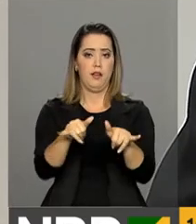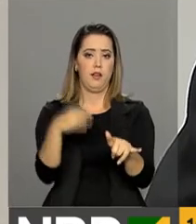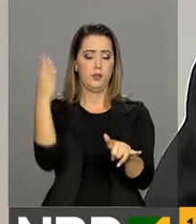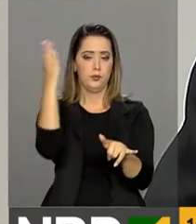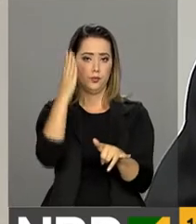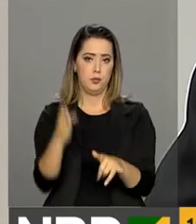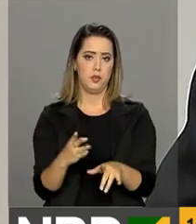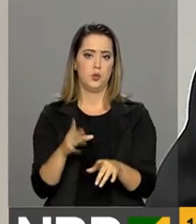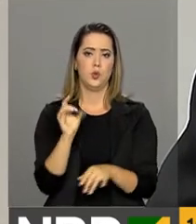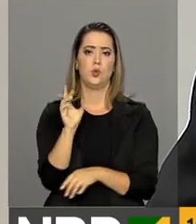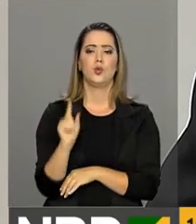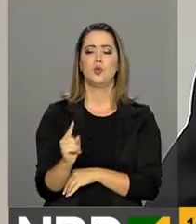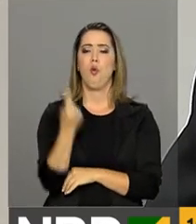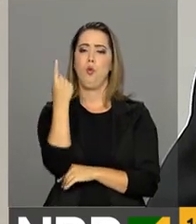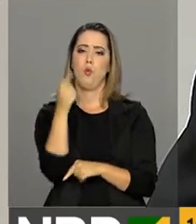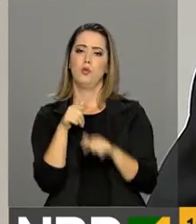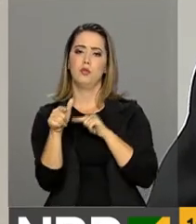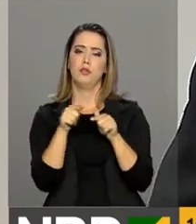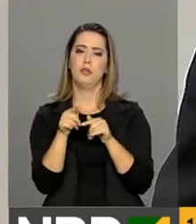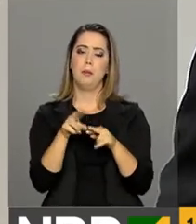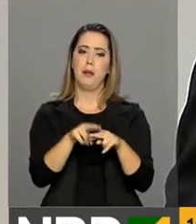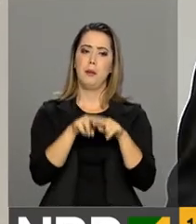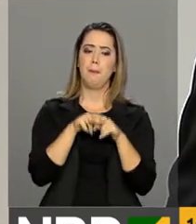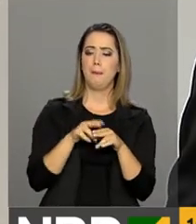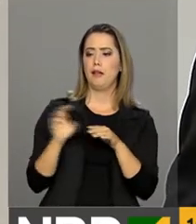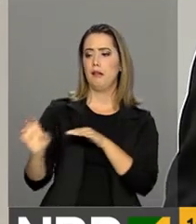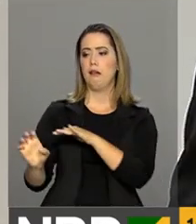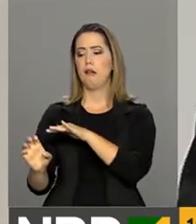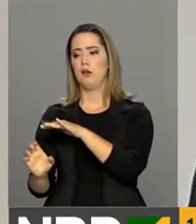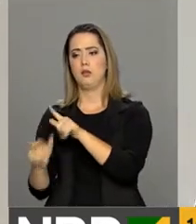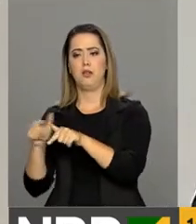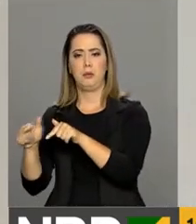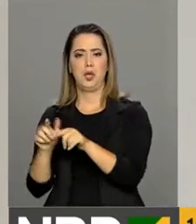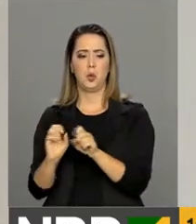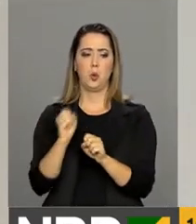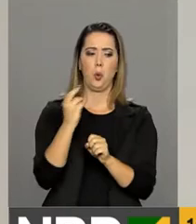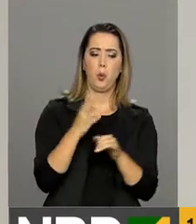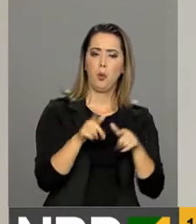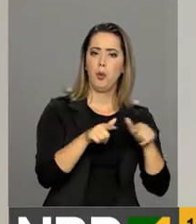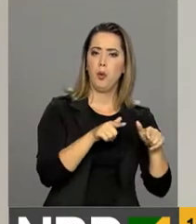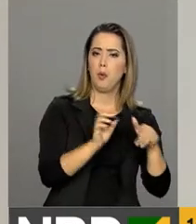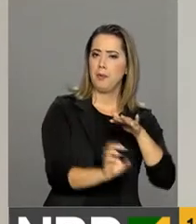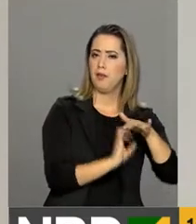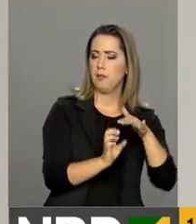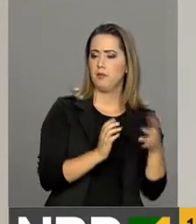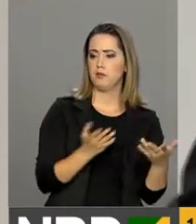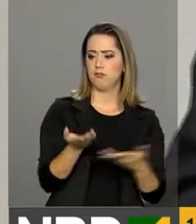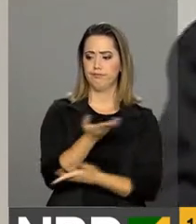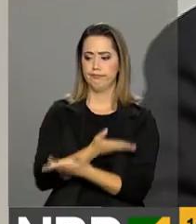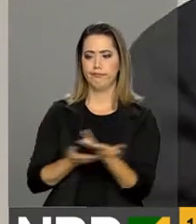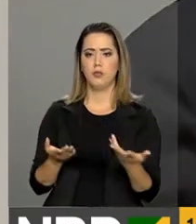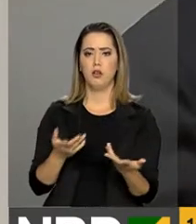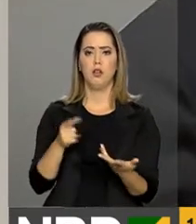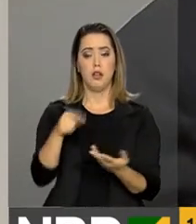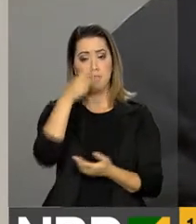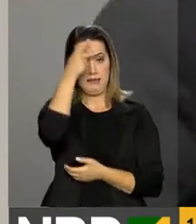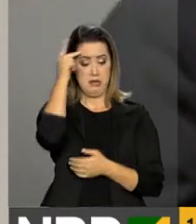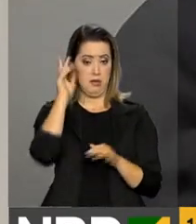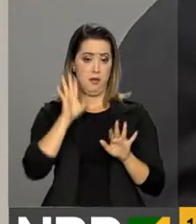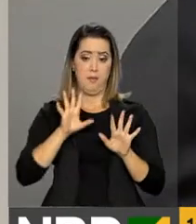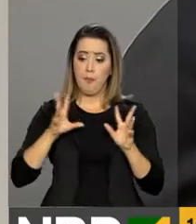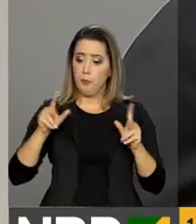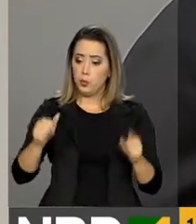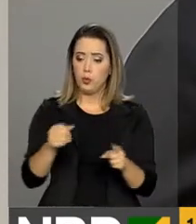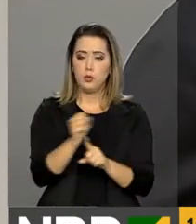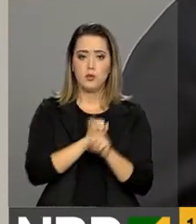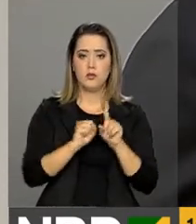é apenas um ato em favor do empregado e empregador em fato da sociedade brasileira quanta gente não cair eu só